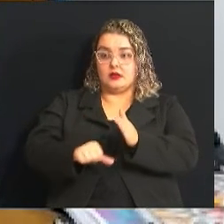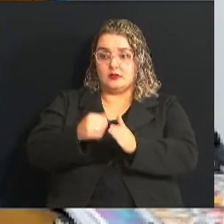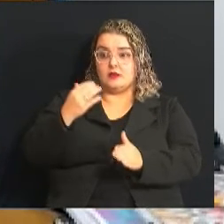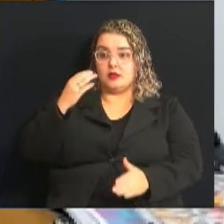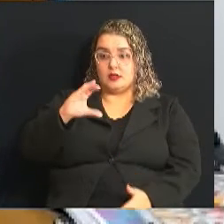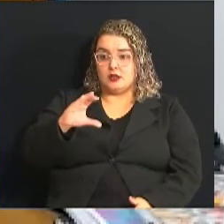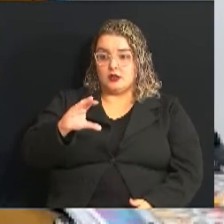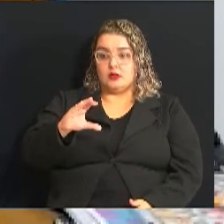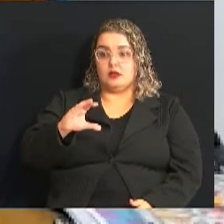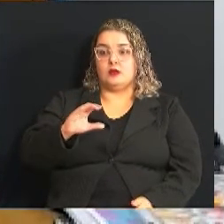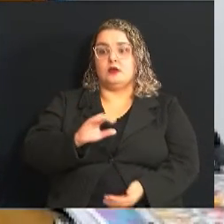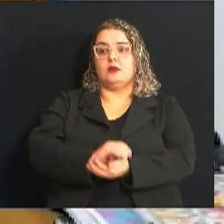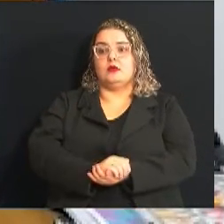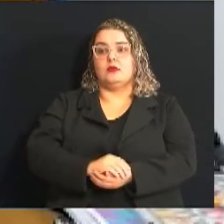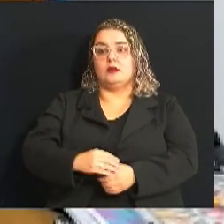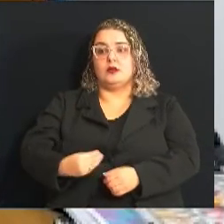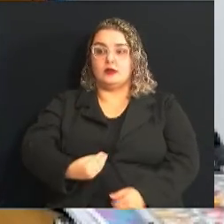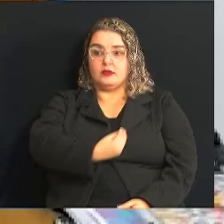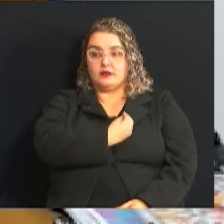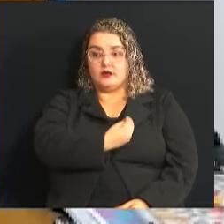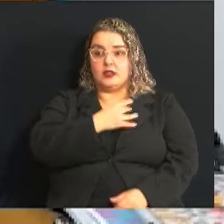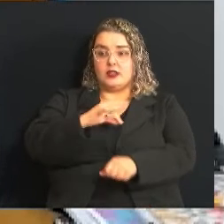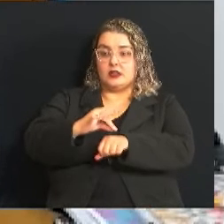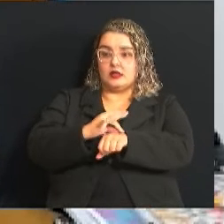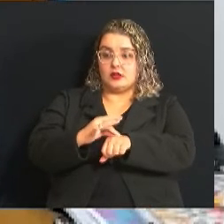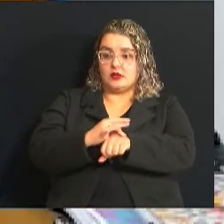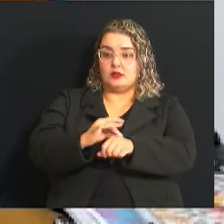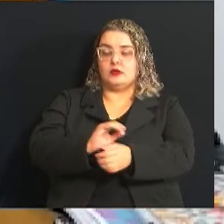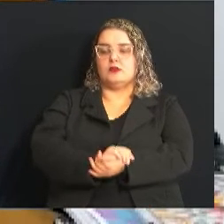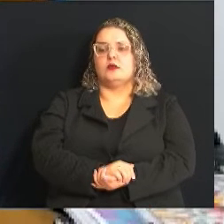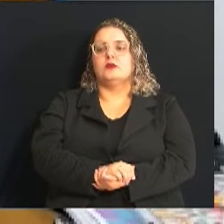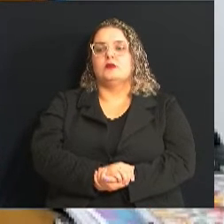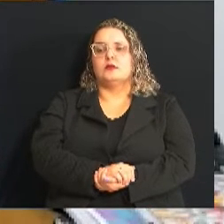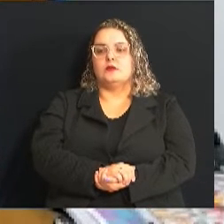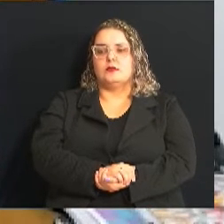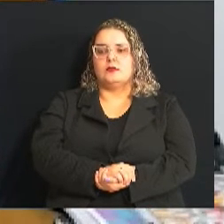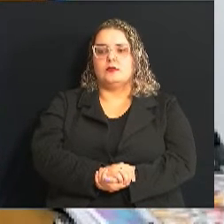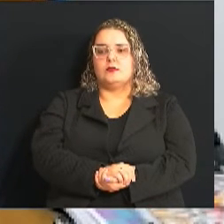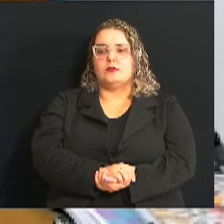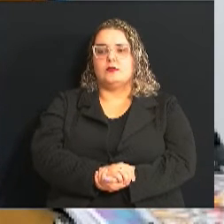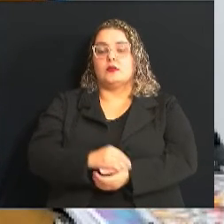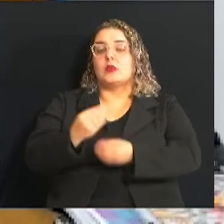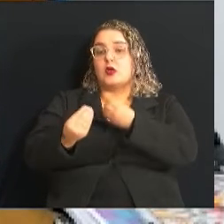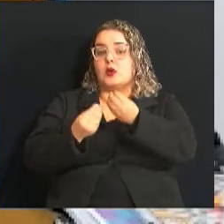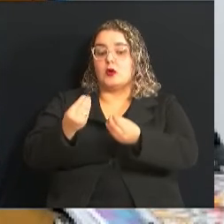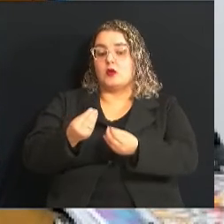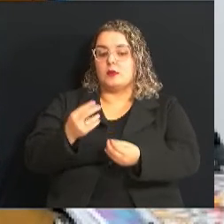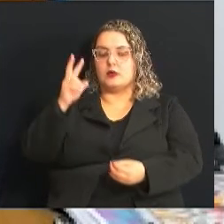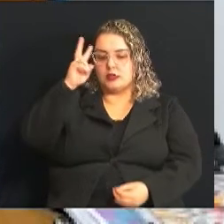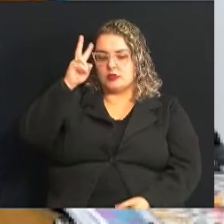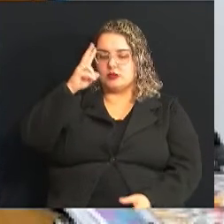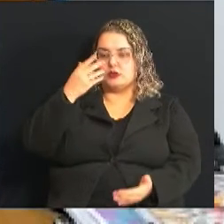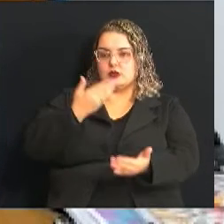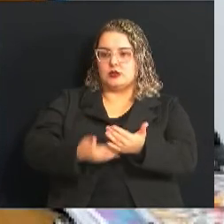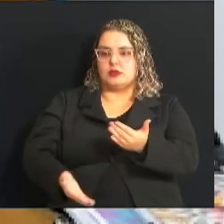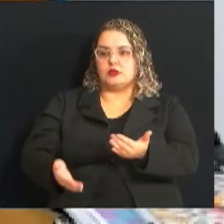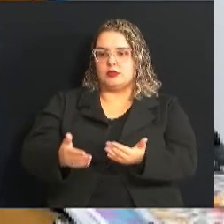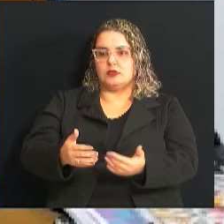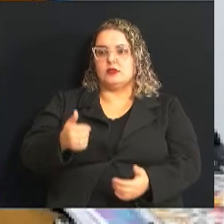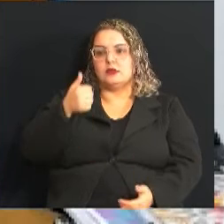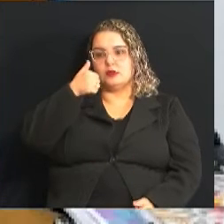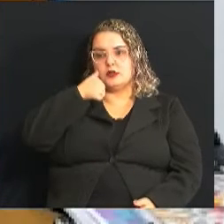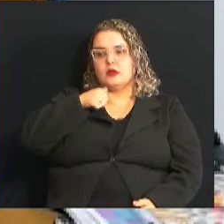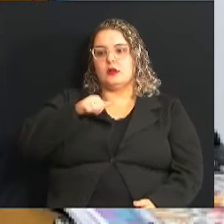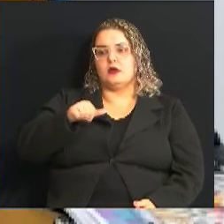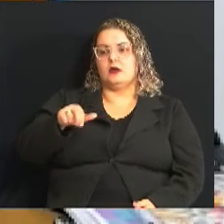Vida e Luto, e ele veio de encontro, assim, com a minha história de perdas. Eu perdi a minha irmã mais